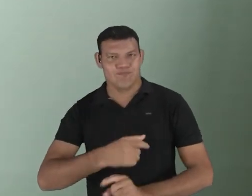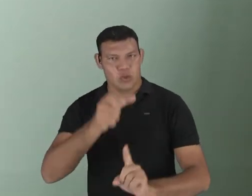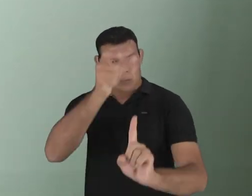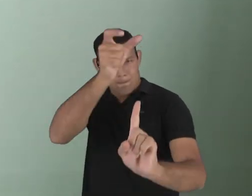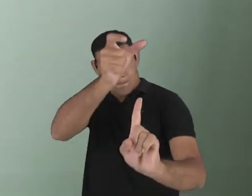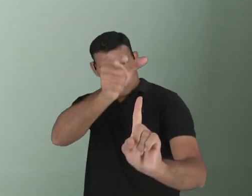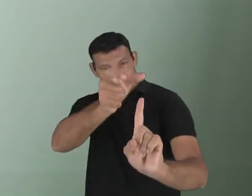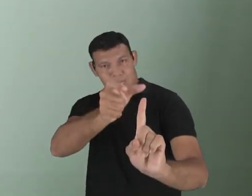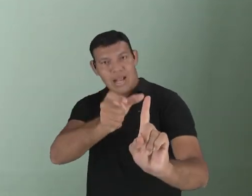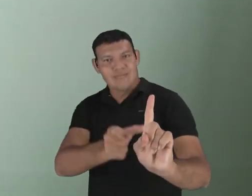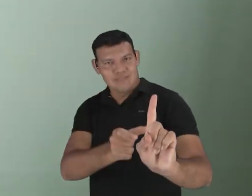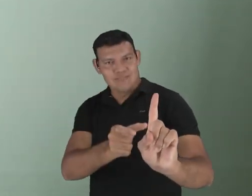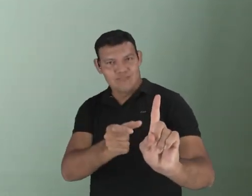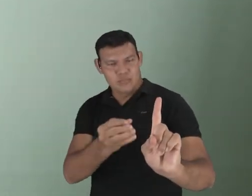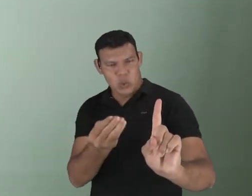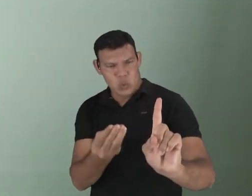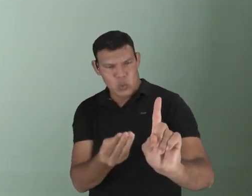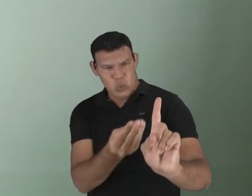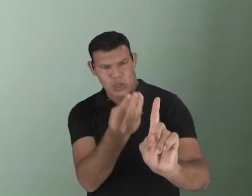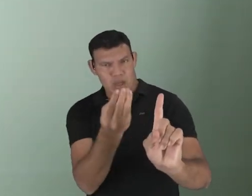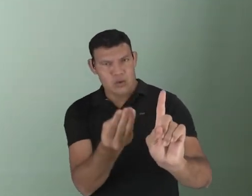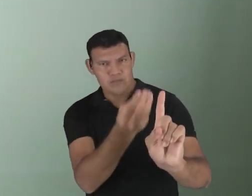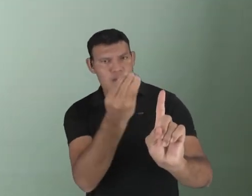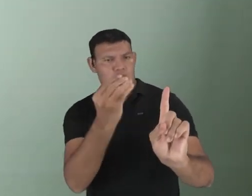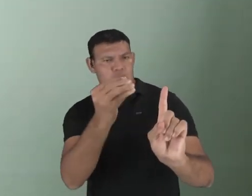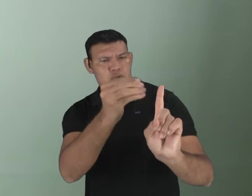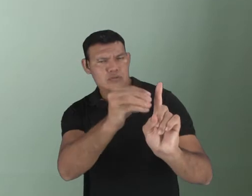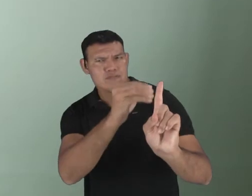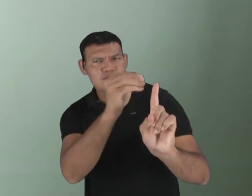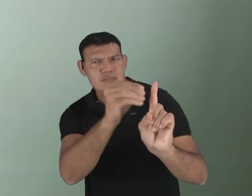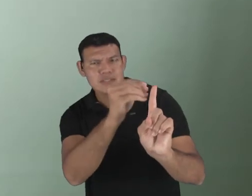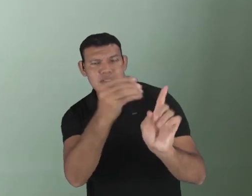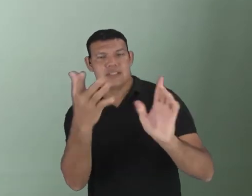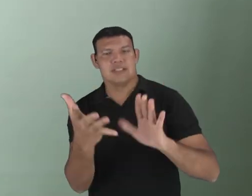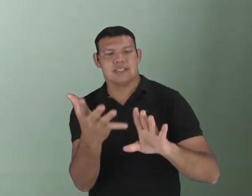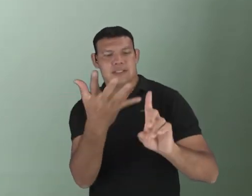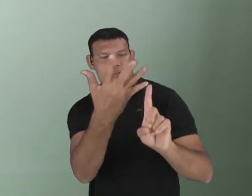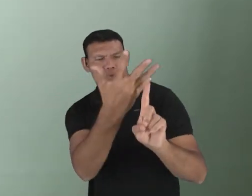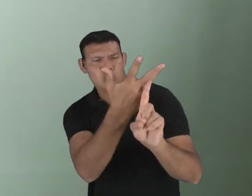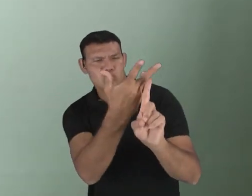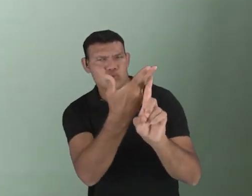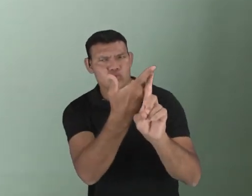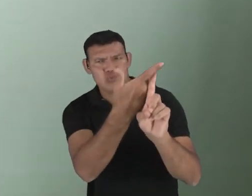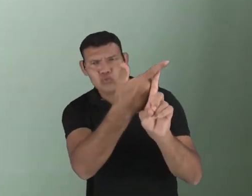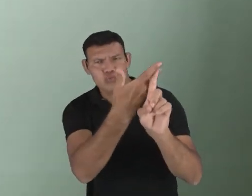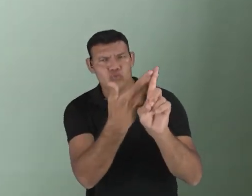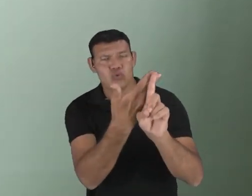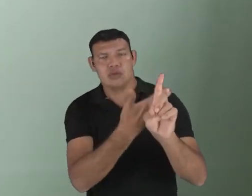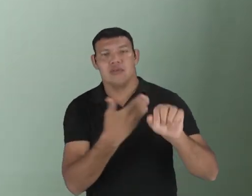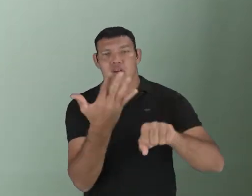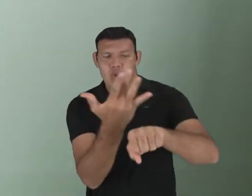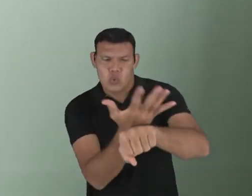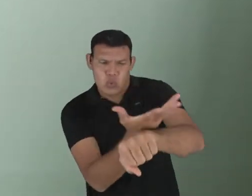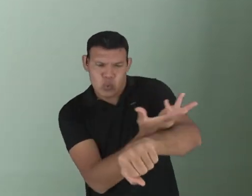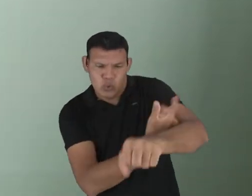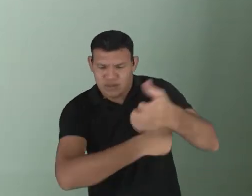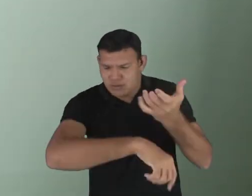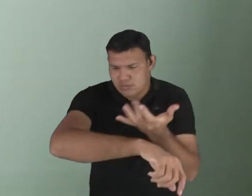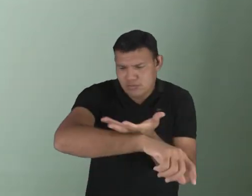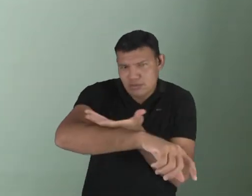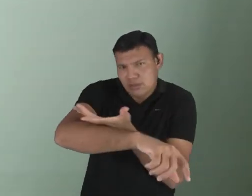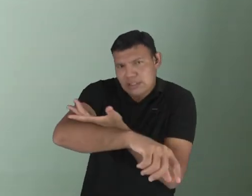sujeito, como uma pessoa que vive experiências e que sente, né? E ele começa a experimentar